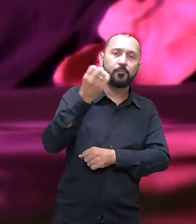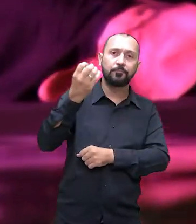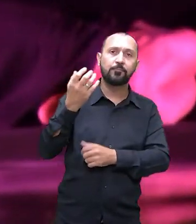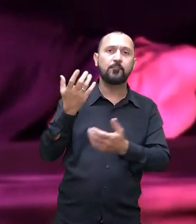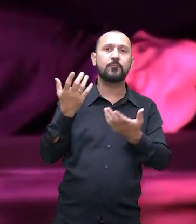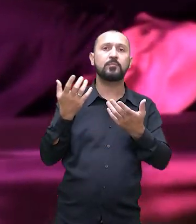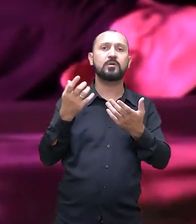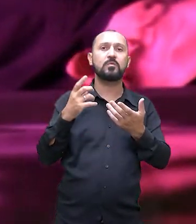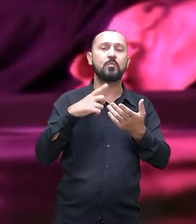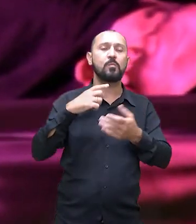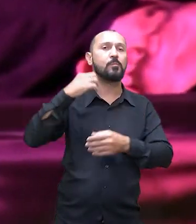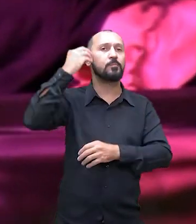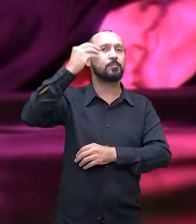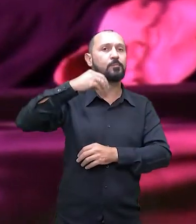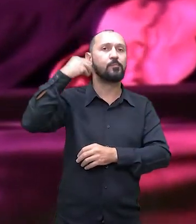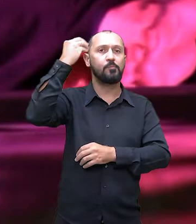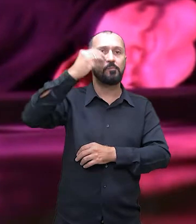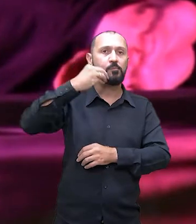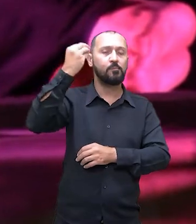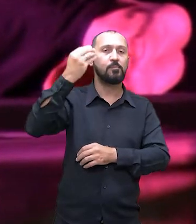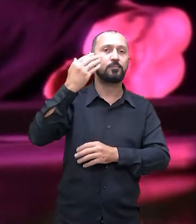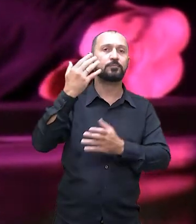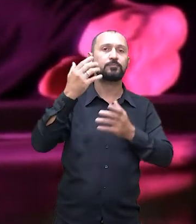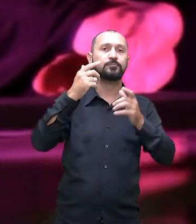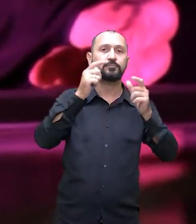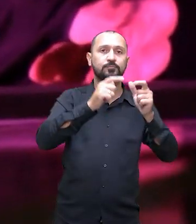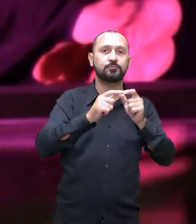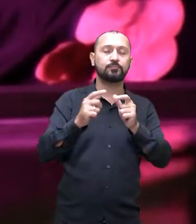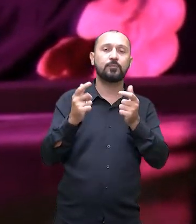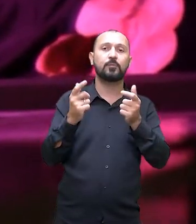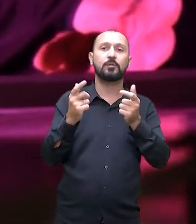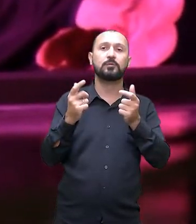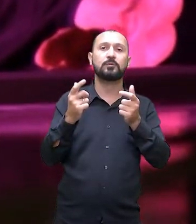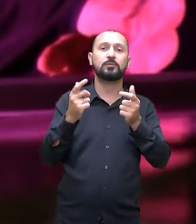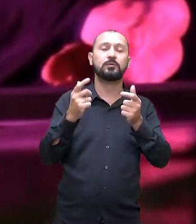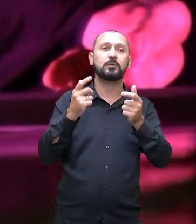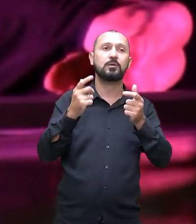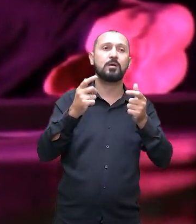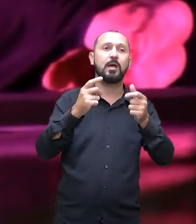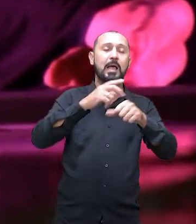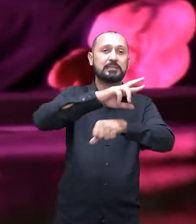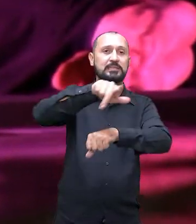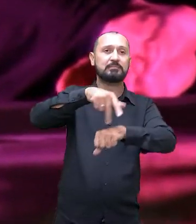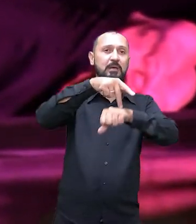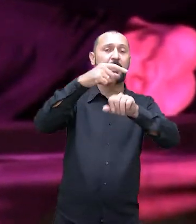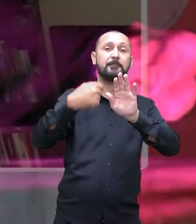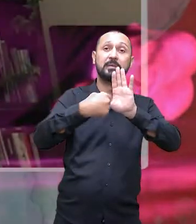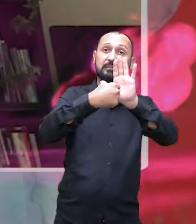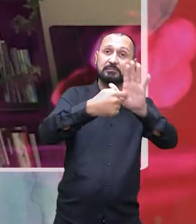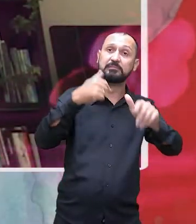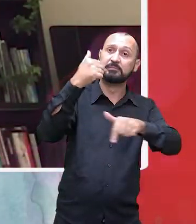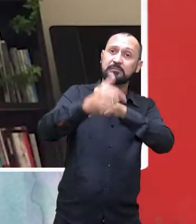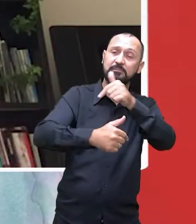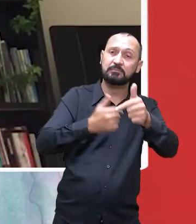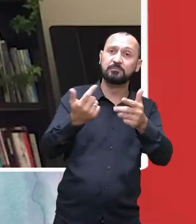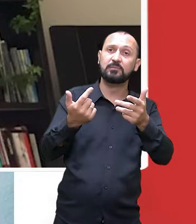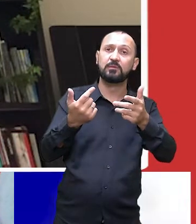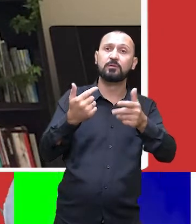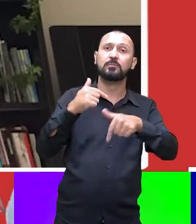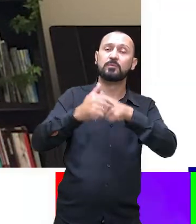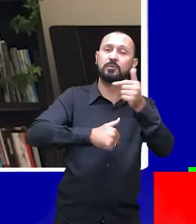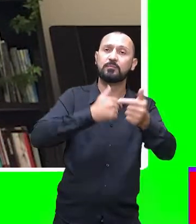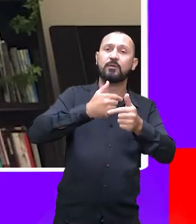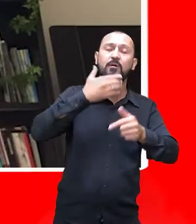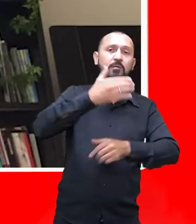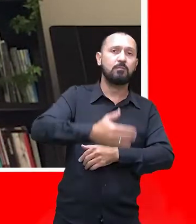viajar e de experimentar em várias praças o seu trabalho, o